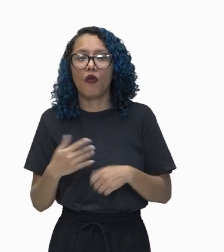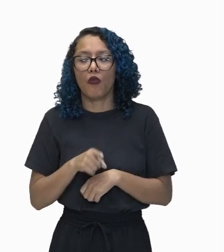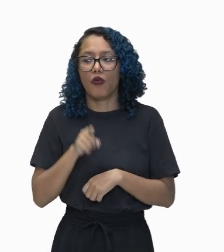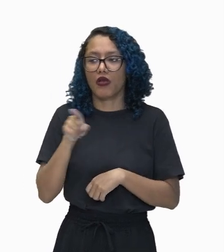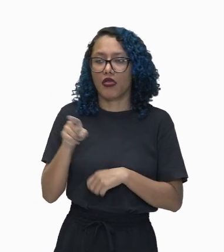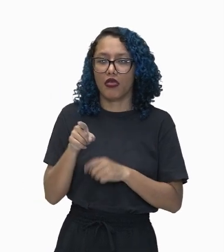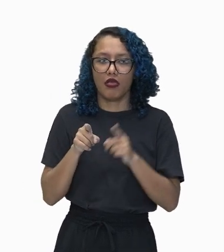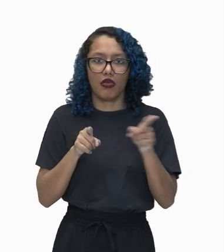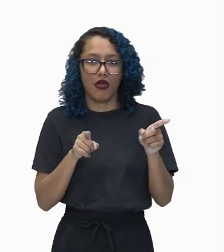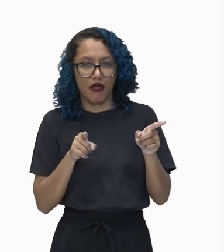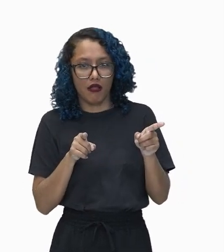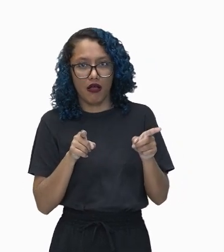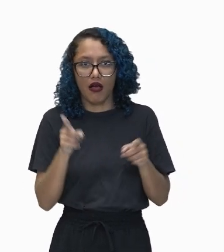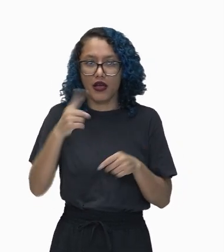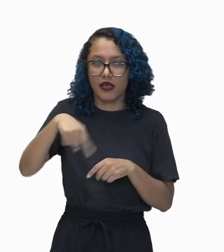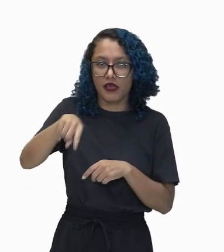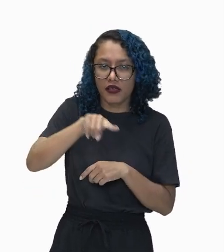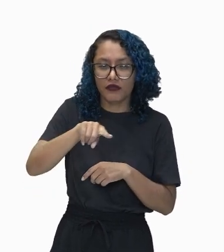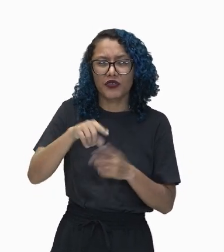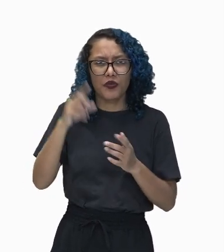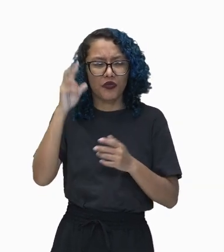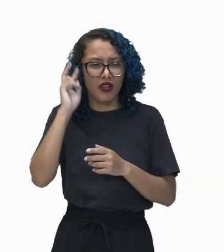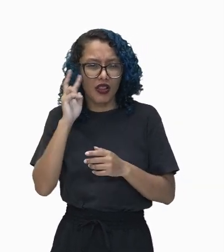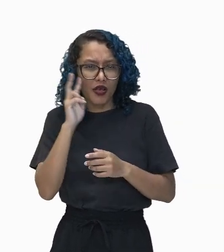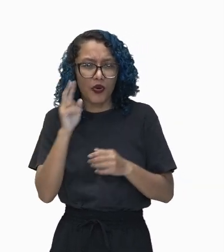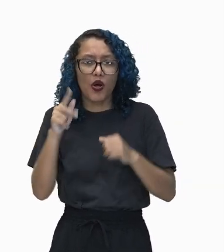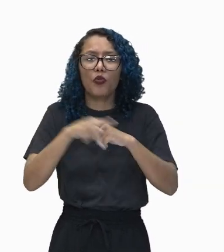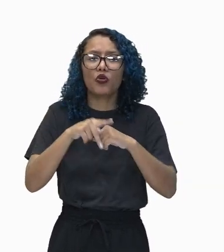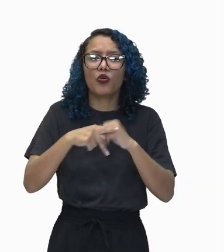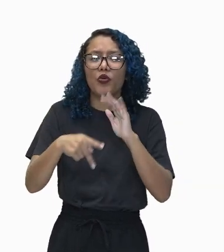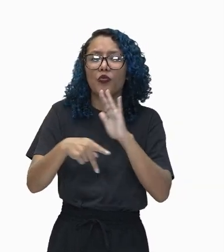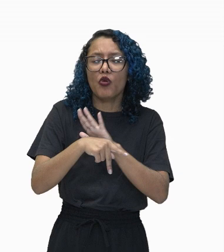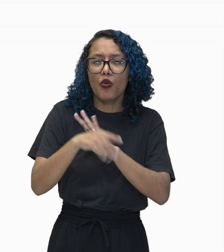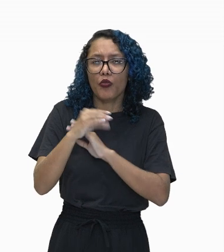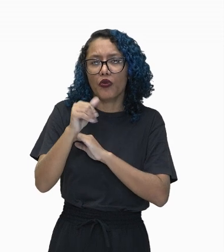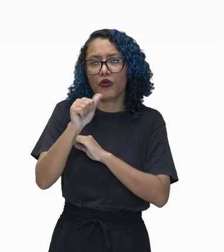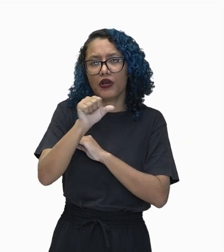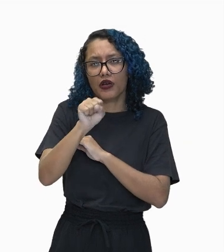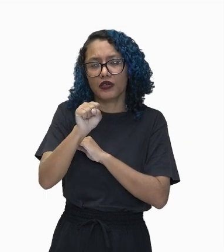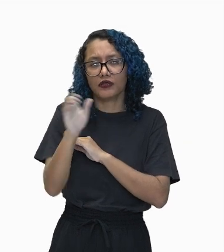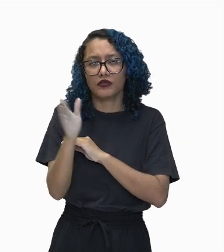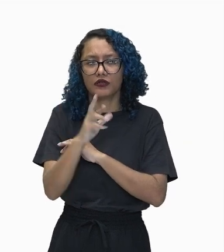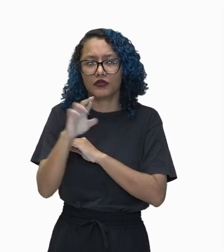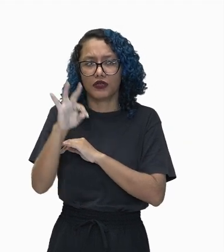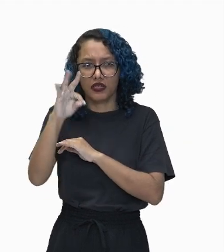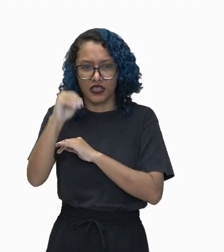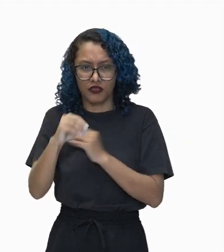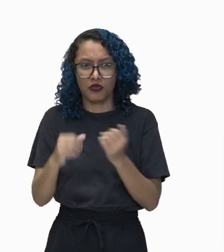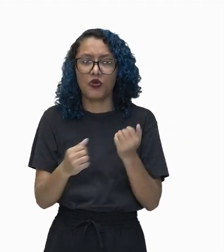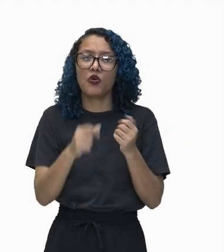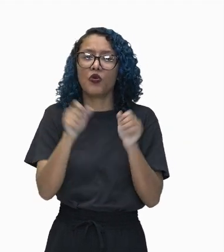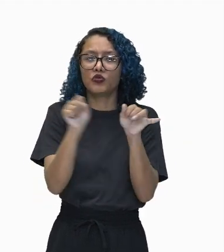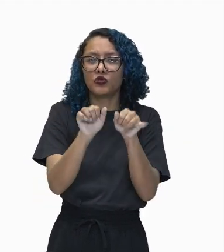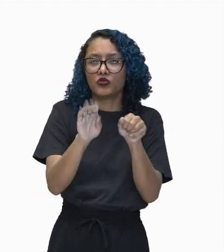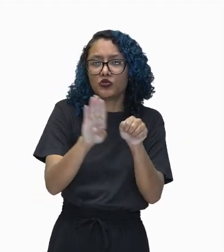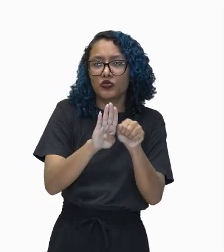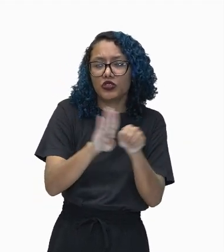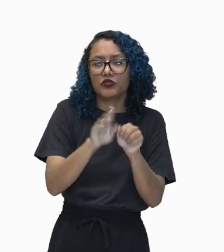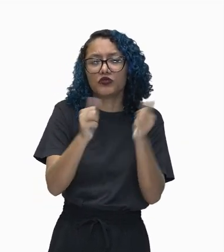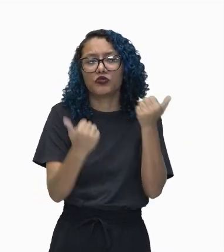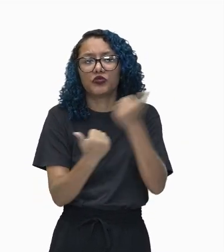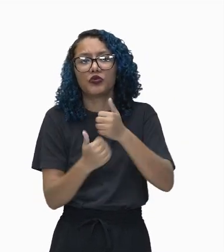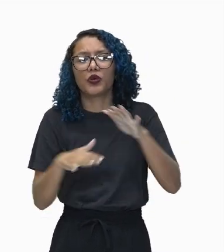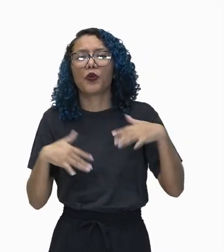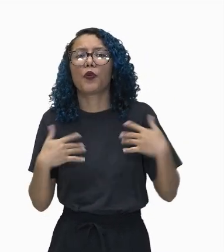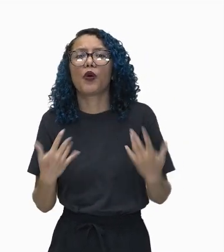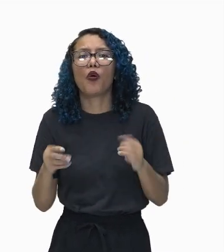Vamos relembrar o caso reto? Olha só os pronomes do caso reto que vão substituir os substantivos. Temos aí no singular,